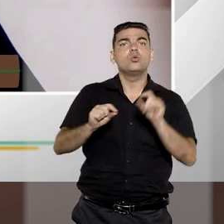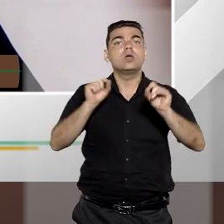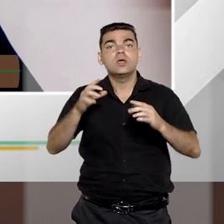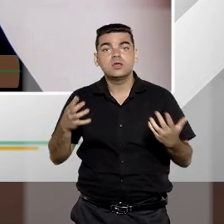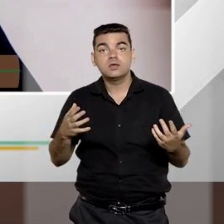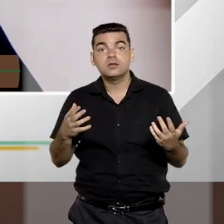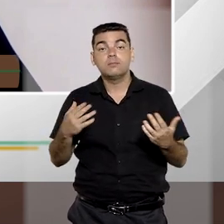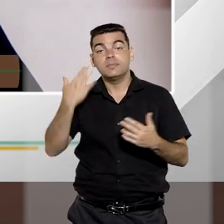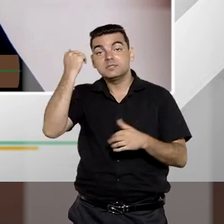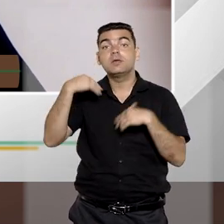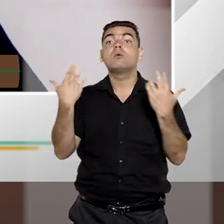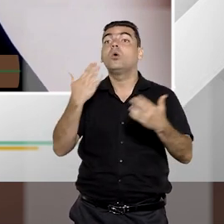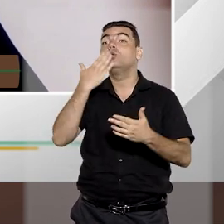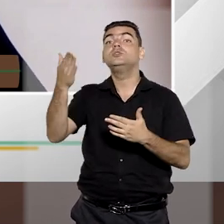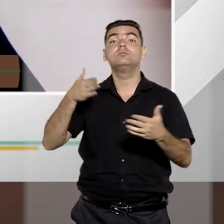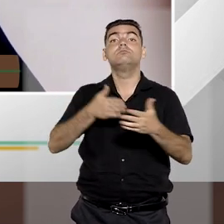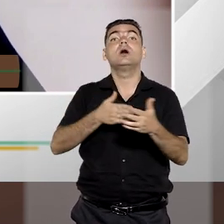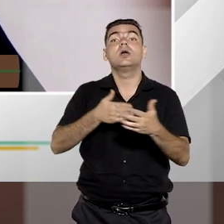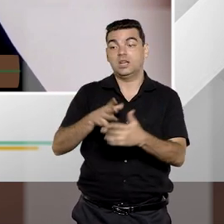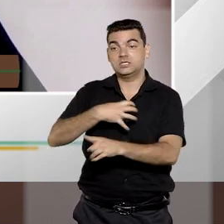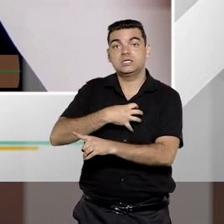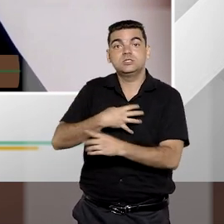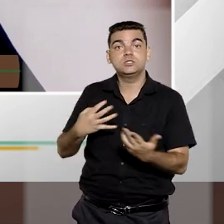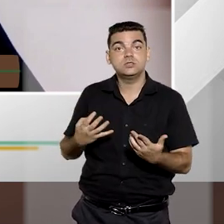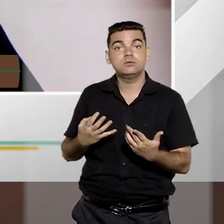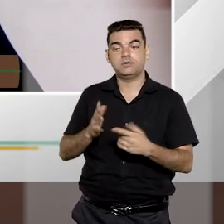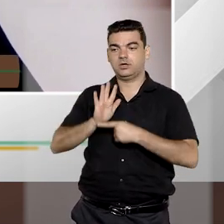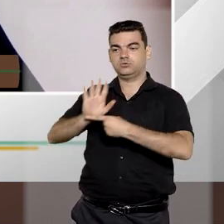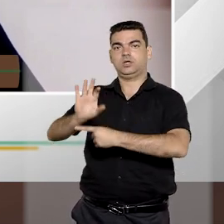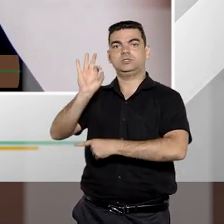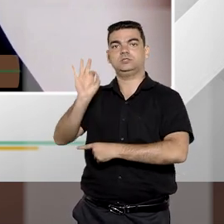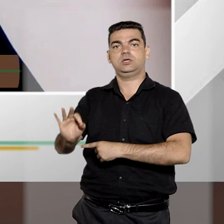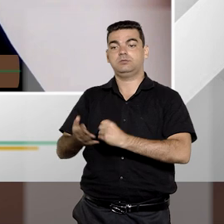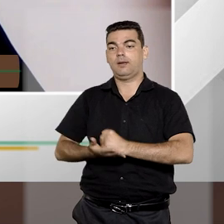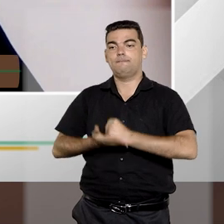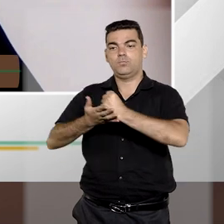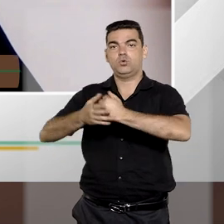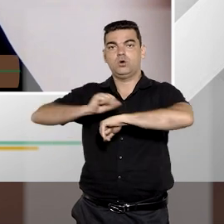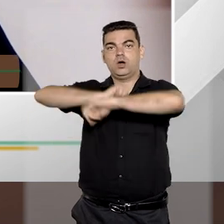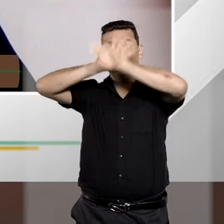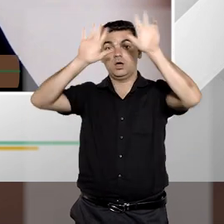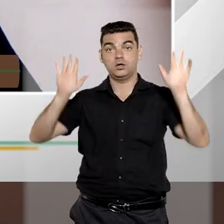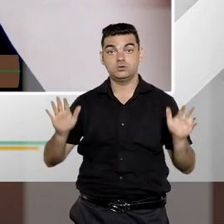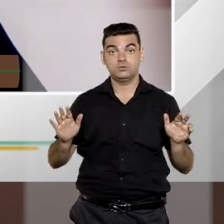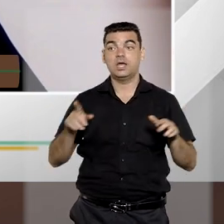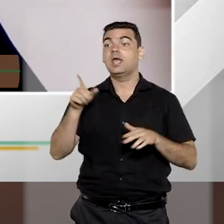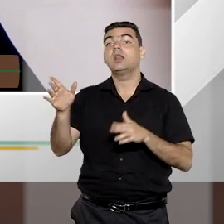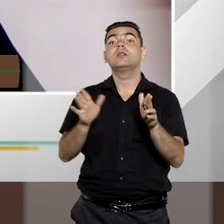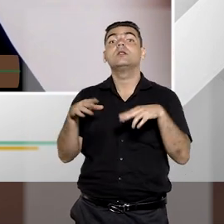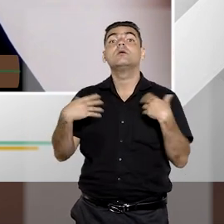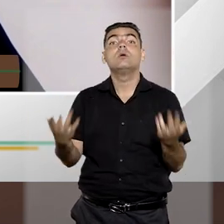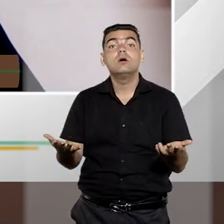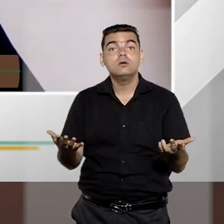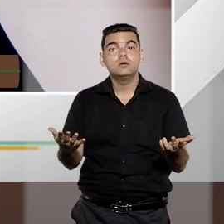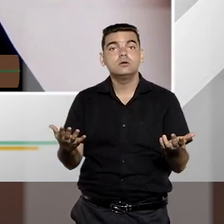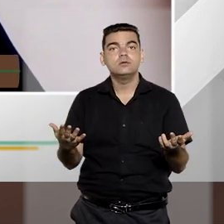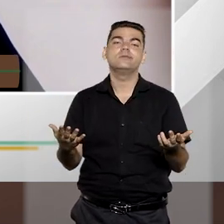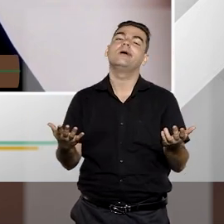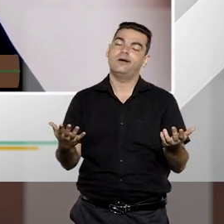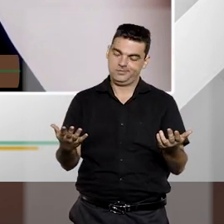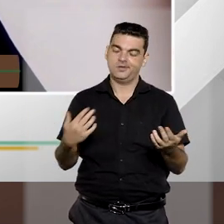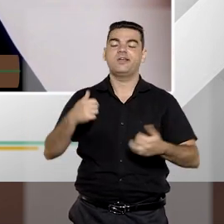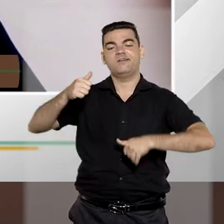saber quais são os tipos de barreiras enfrentados e então os apoios e as acessibilidades que são necessários para